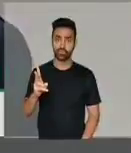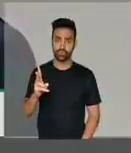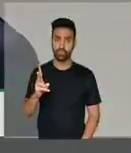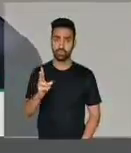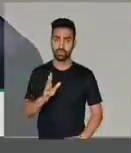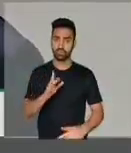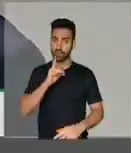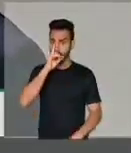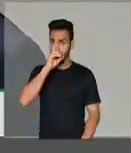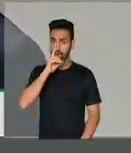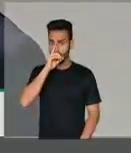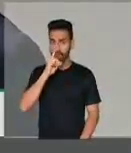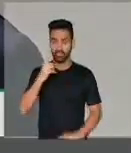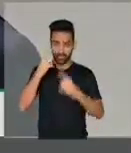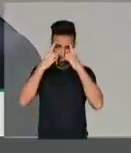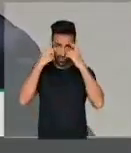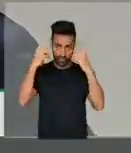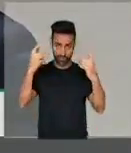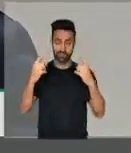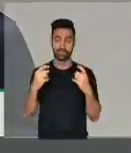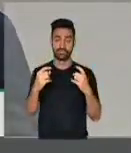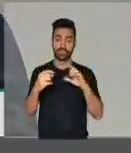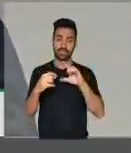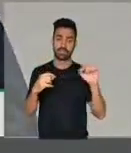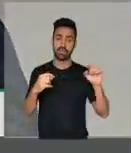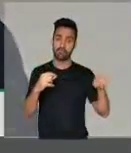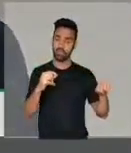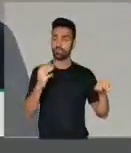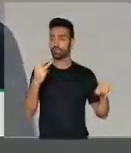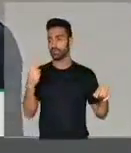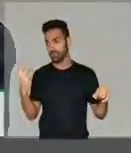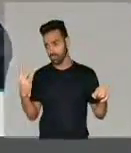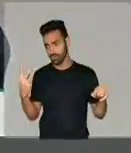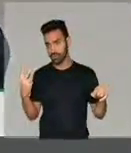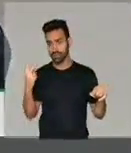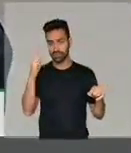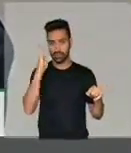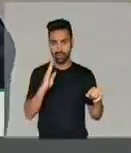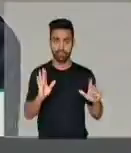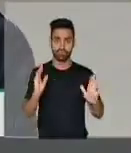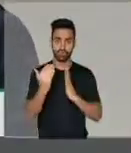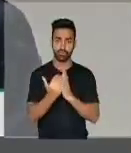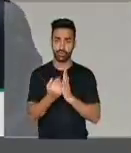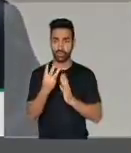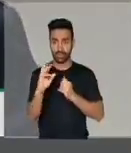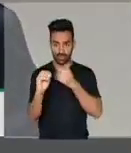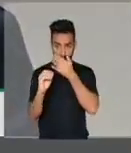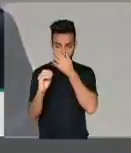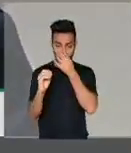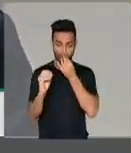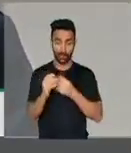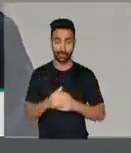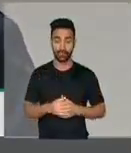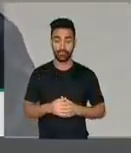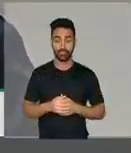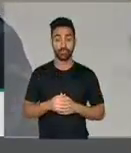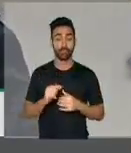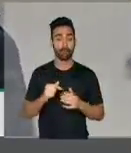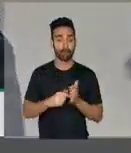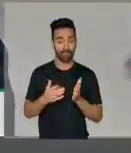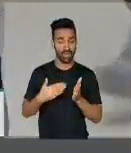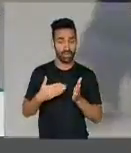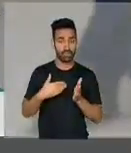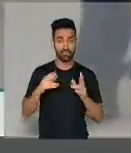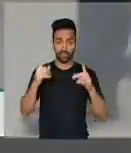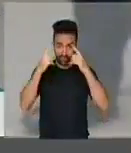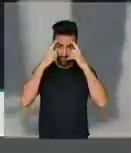nós estamos com 32 por 100 mil habitantes, enquanto o Brasil chegou em 30. E cita, o Atlas da Violência